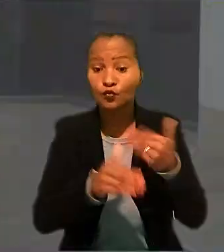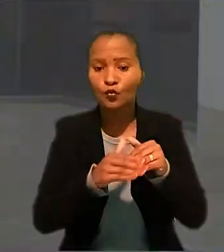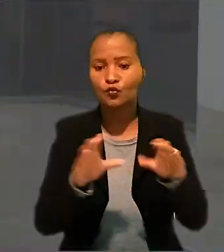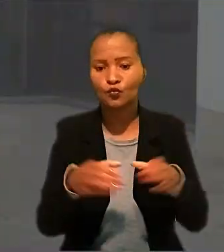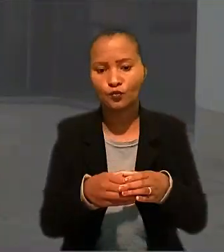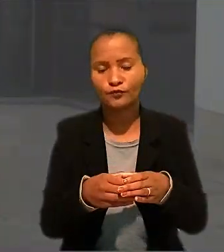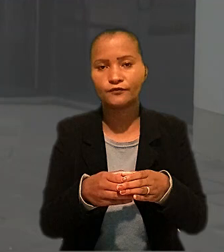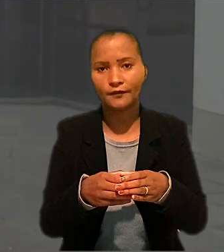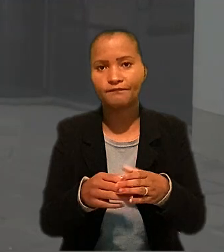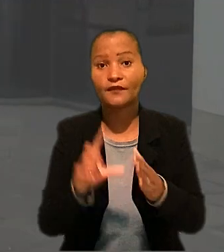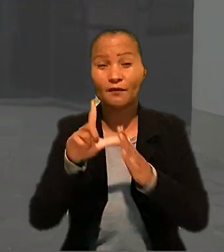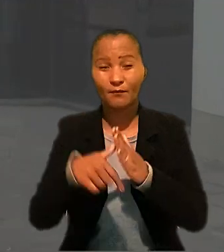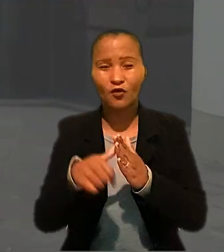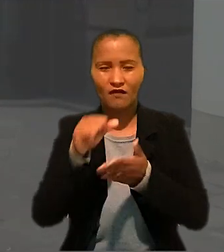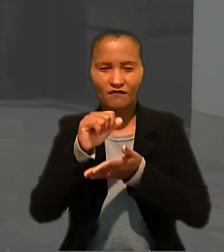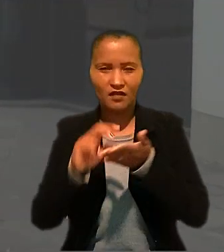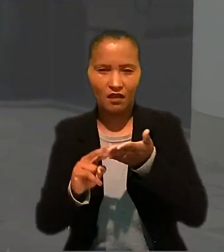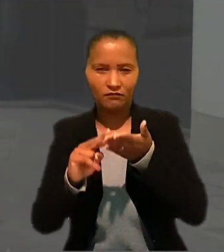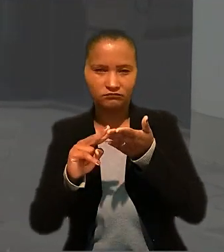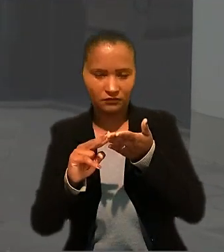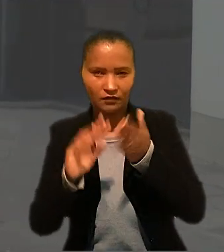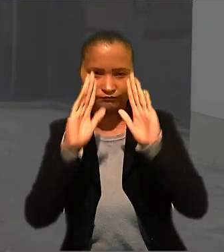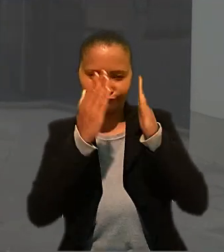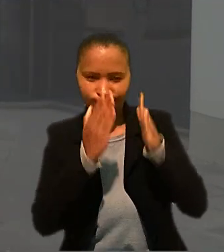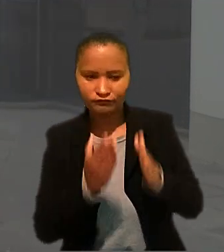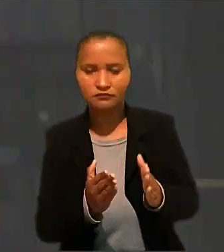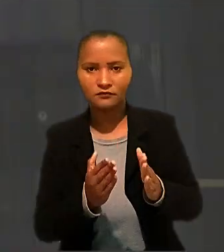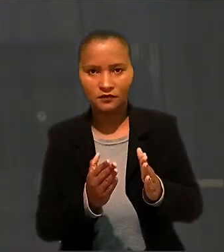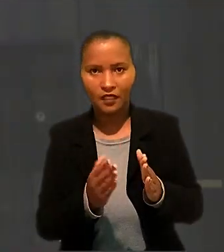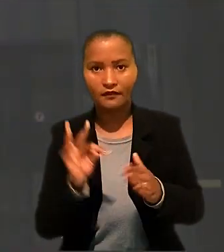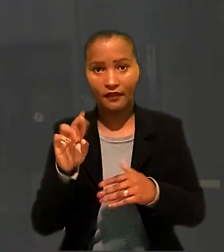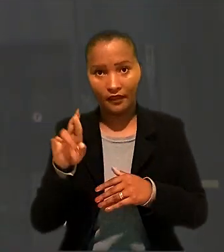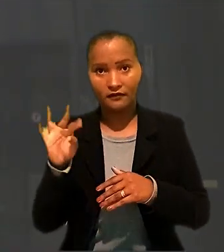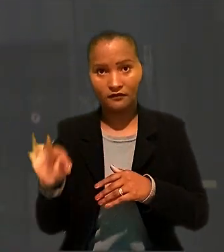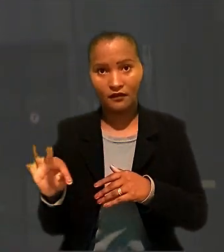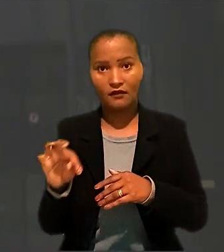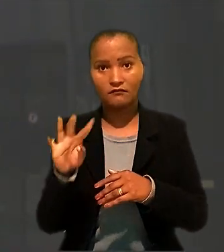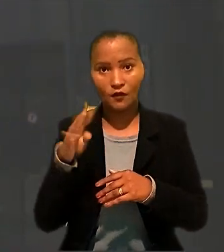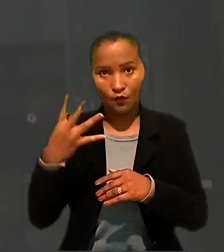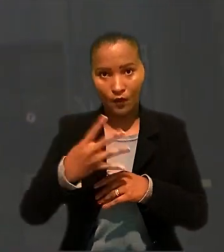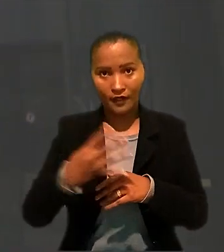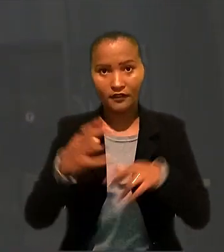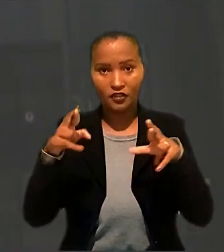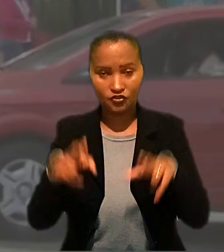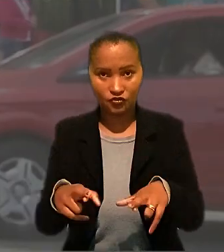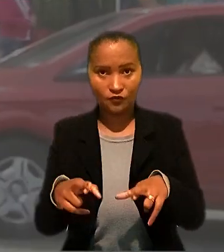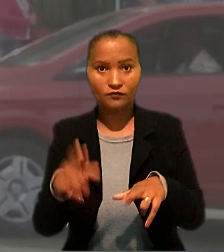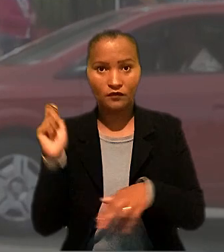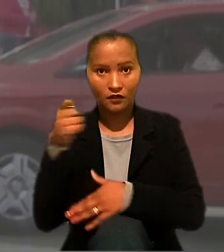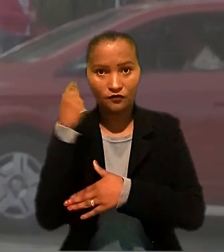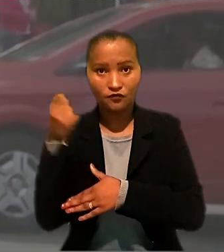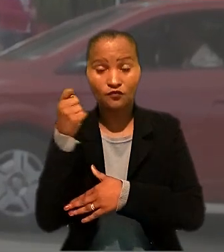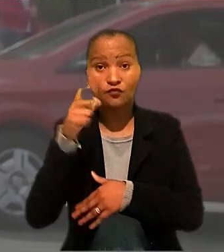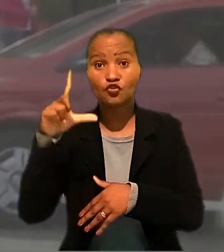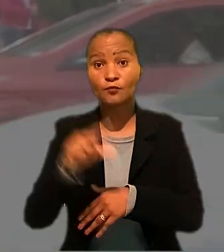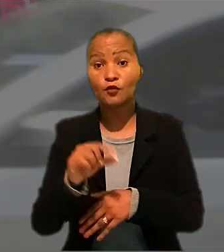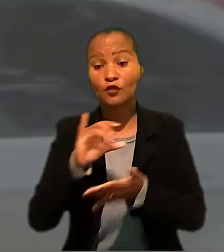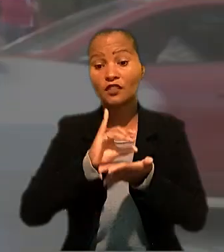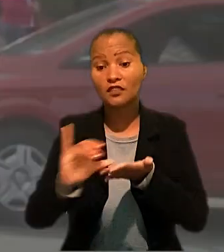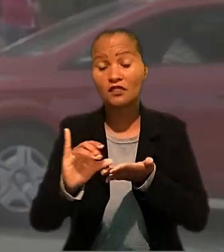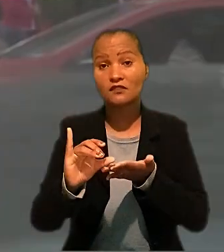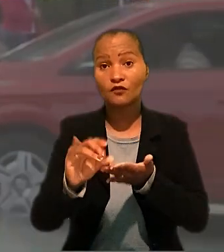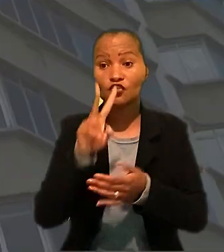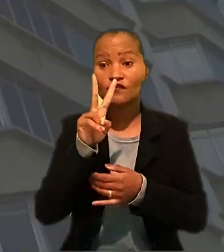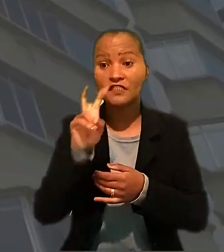equipe. Após avaliar o caso, o Tribunal Regional do Trabalho da 4ª Região, no Rio Grande do Sul, reduziu o valor da indenização estipulada